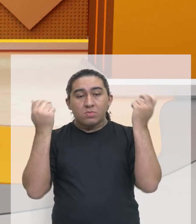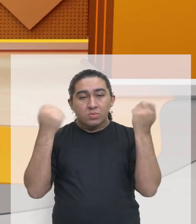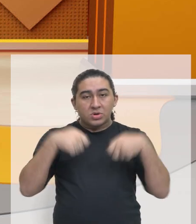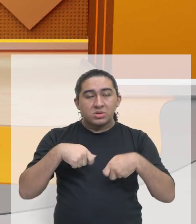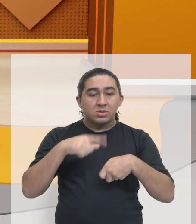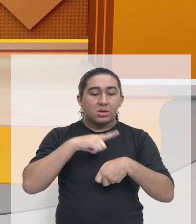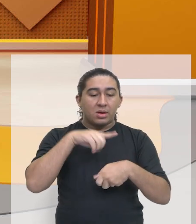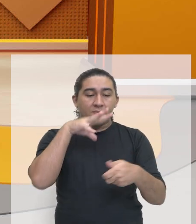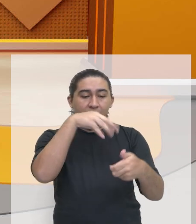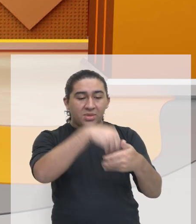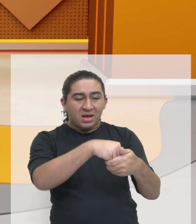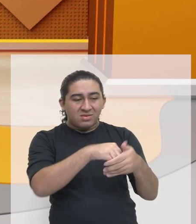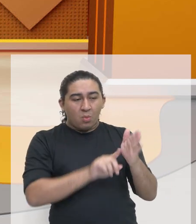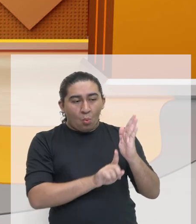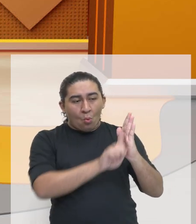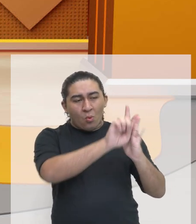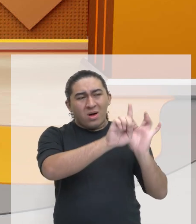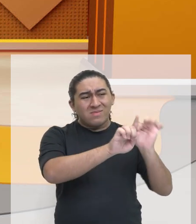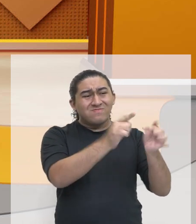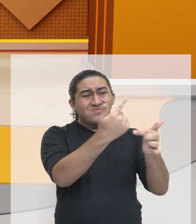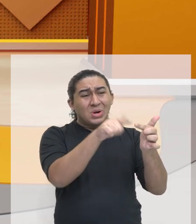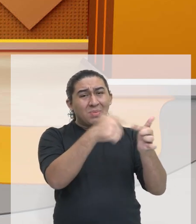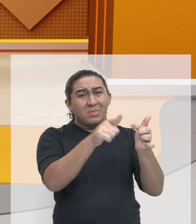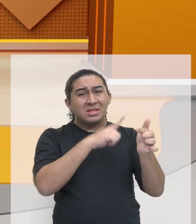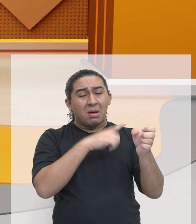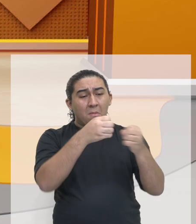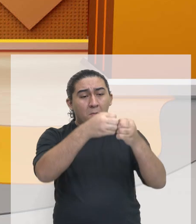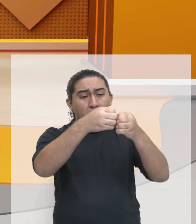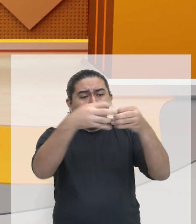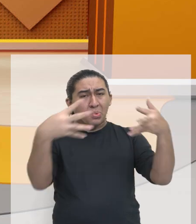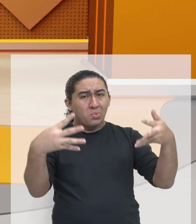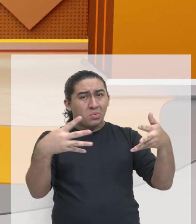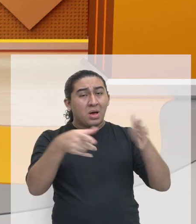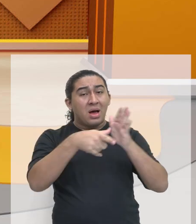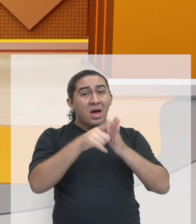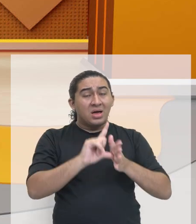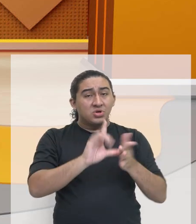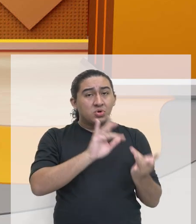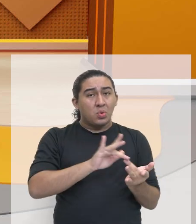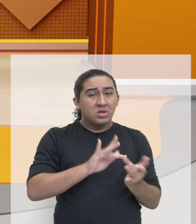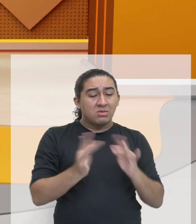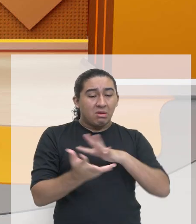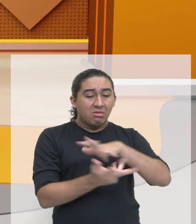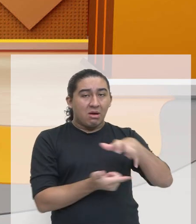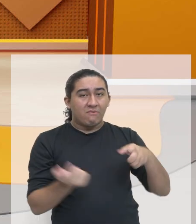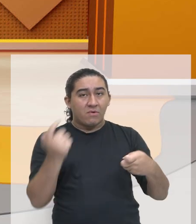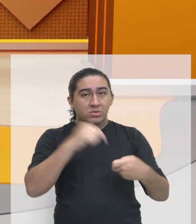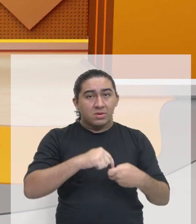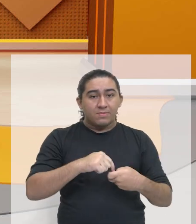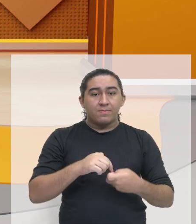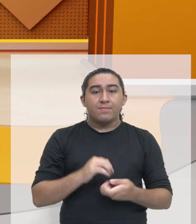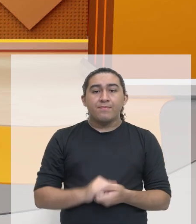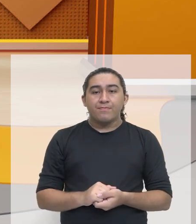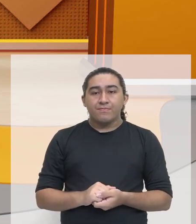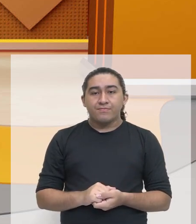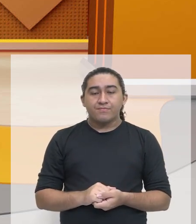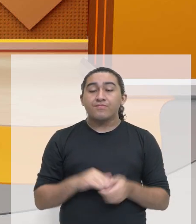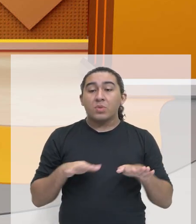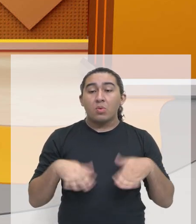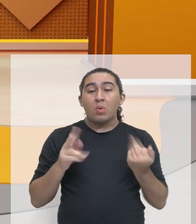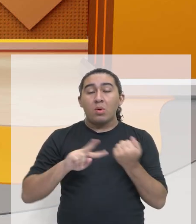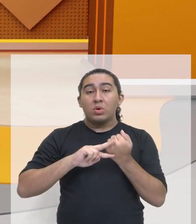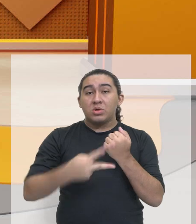interno nesse míssil, ele acabou sendo detonado antes de ele voltar à superfície terrestre, certo? Então vamos lá. Quais são